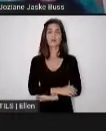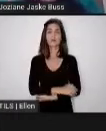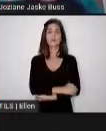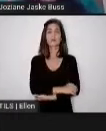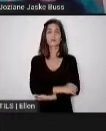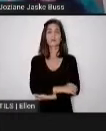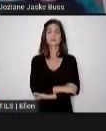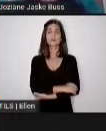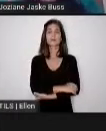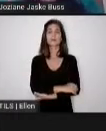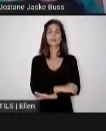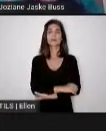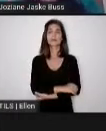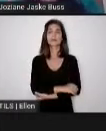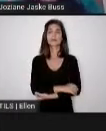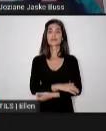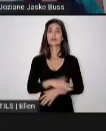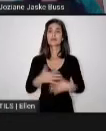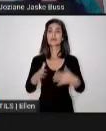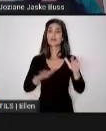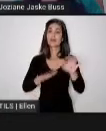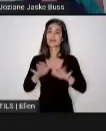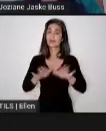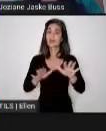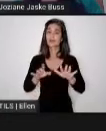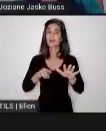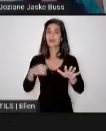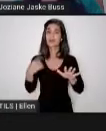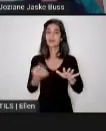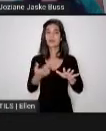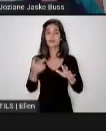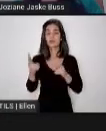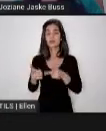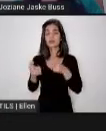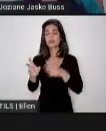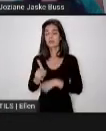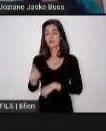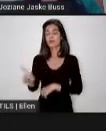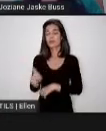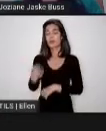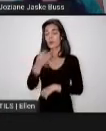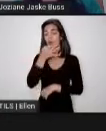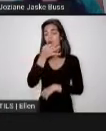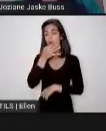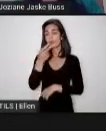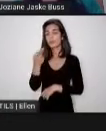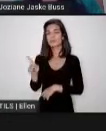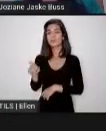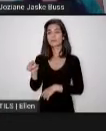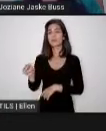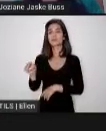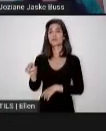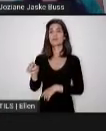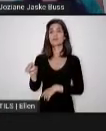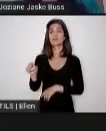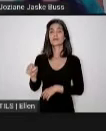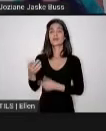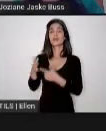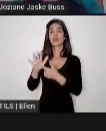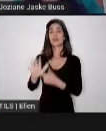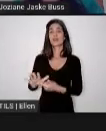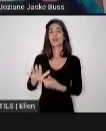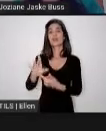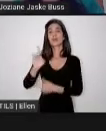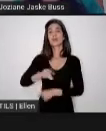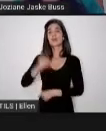gente muitas vezes encontra fala dos professores trazendo a deficiência intelectual enquanto um conjunto